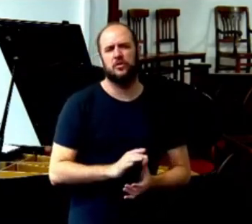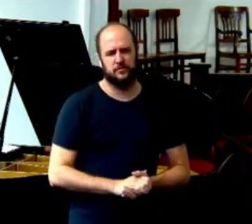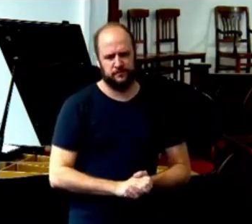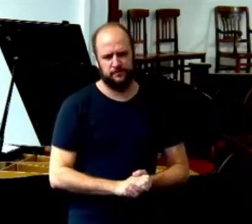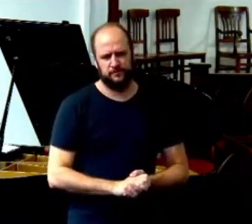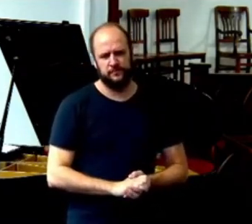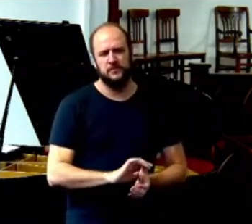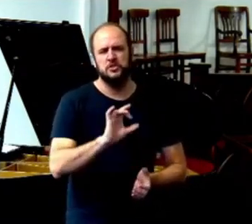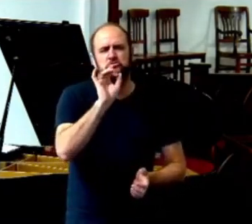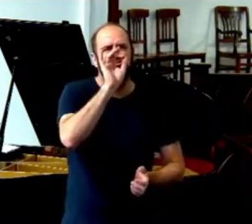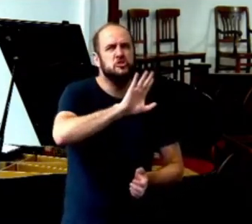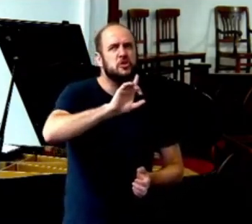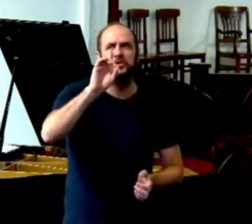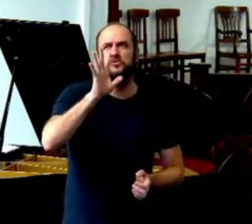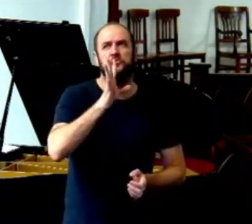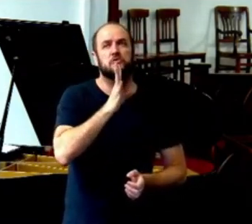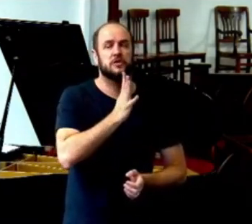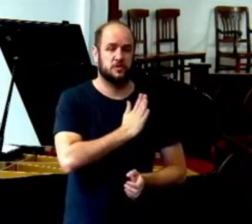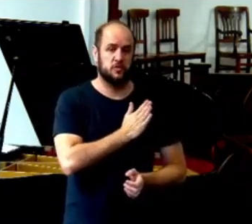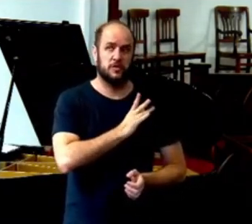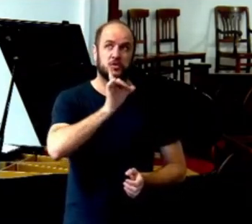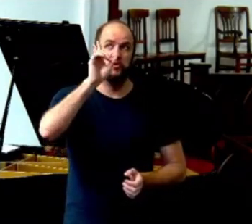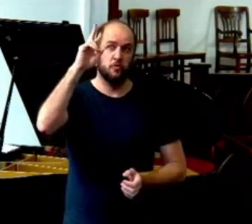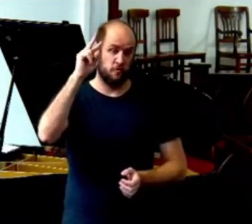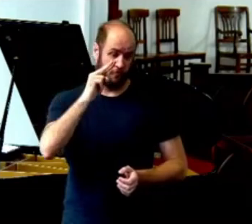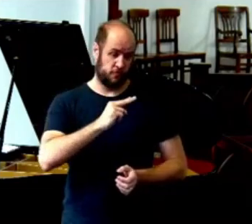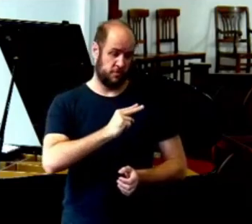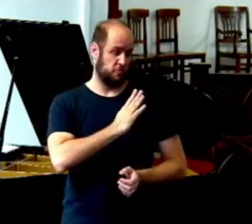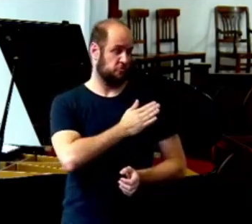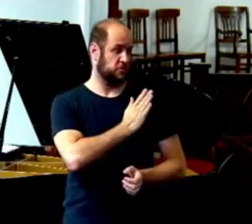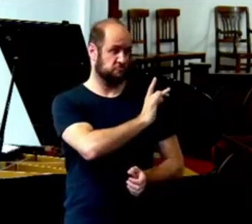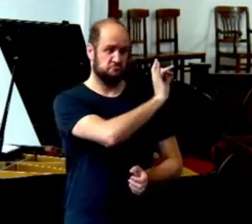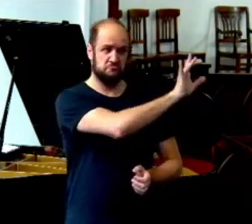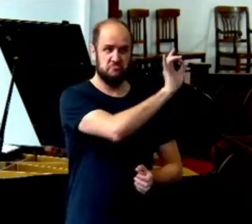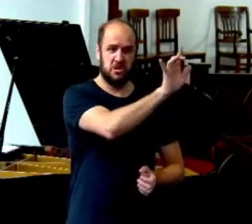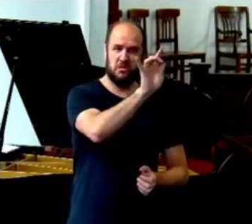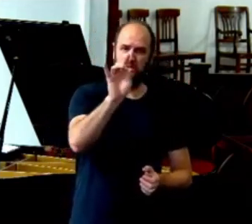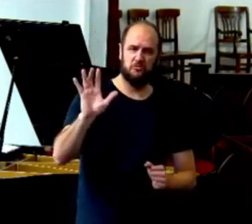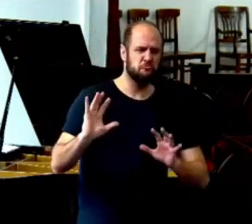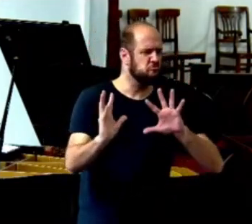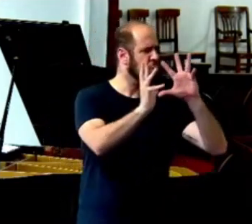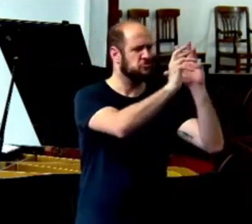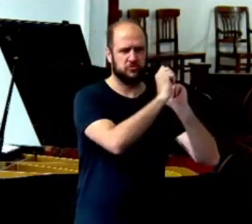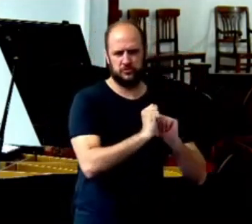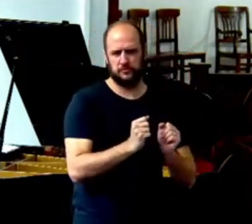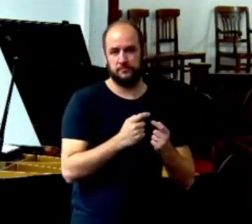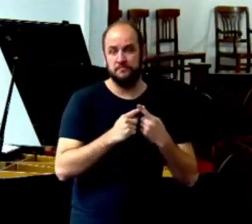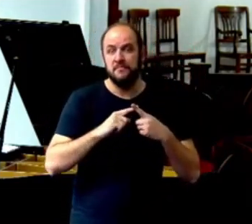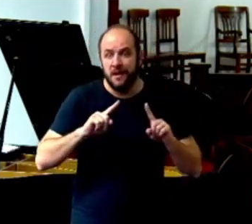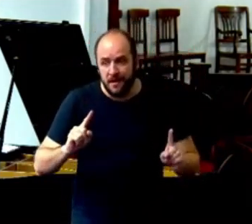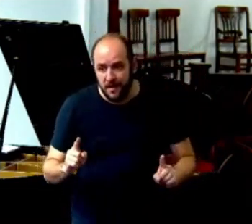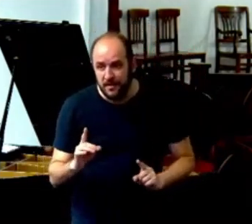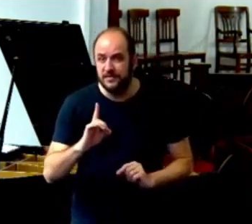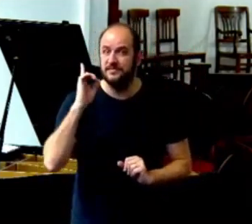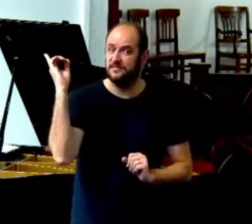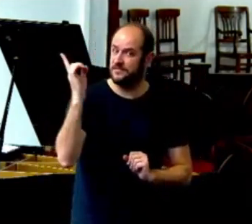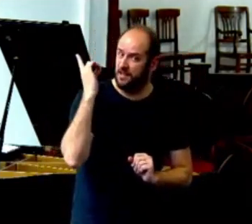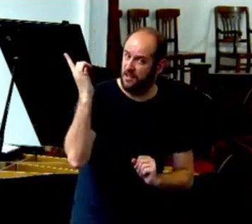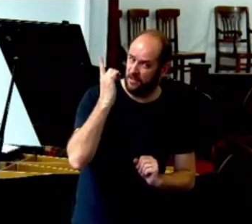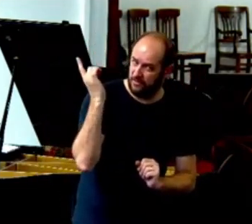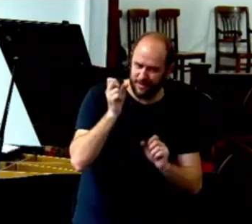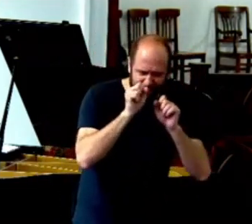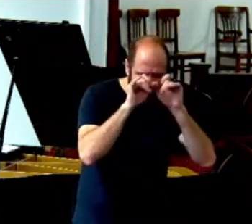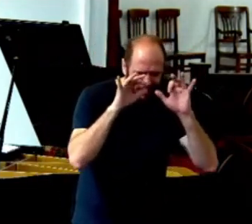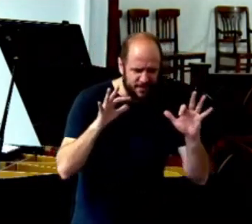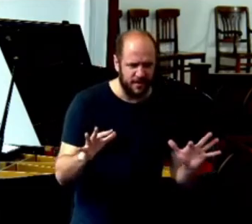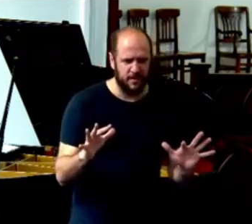homens. Somente Ele sonda os corações. Mas o que é claro no caso de Davi e implicado